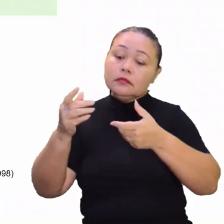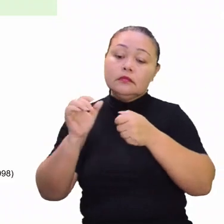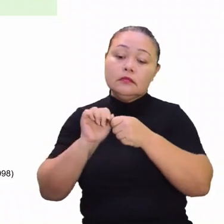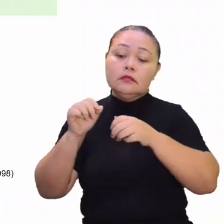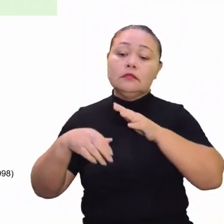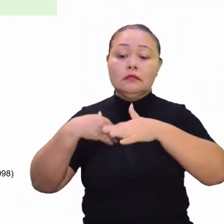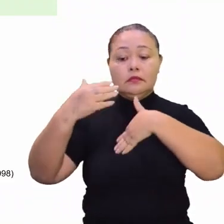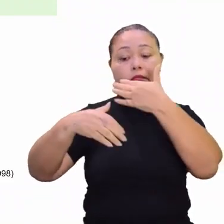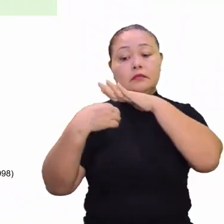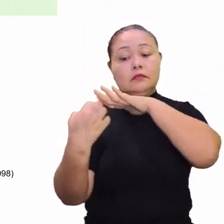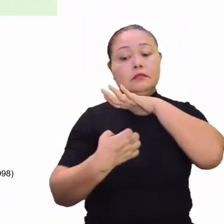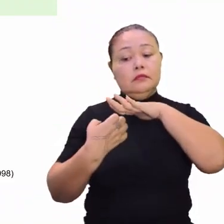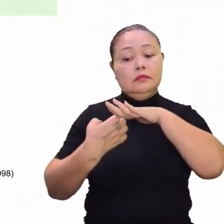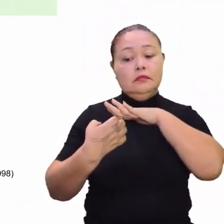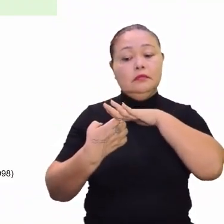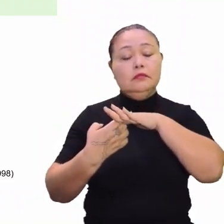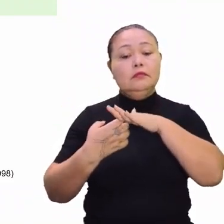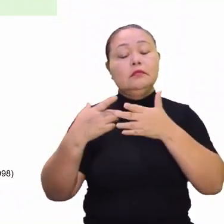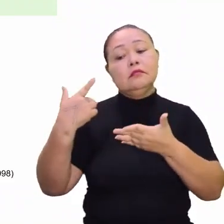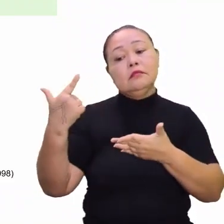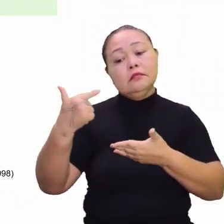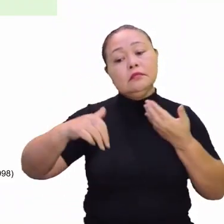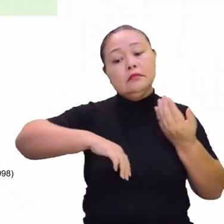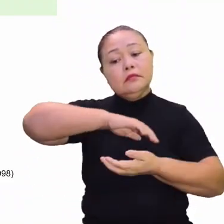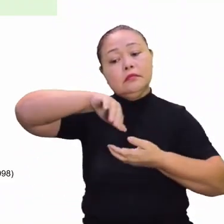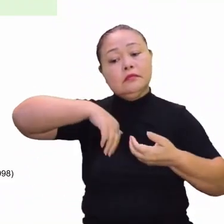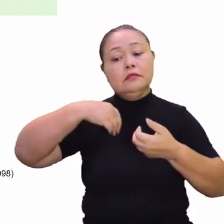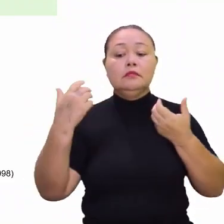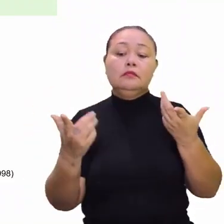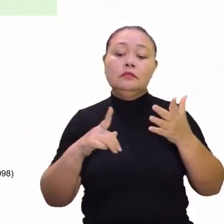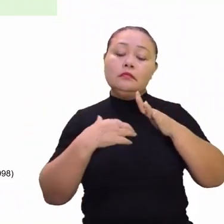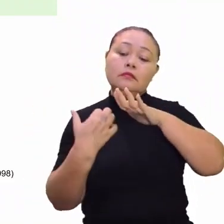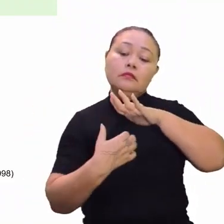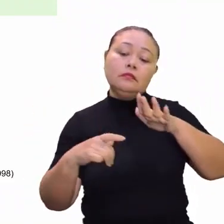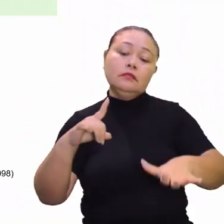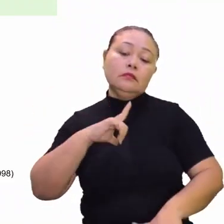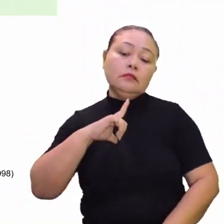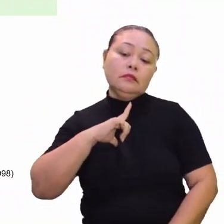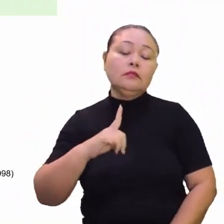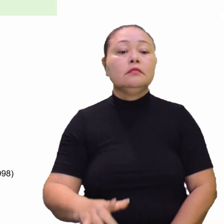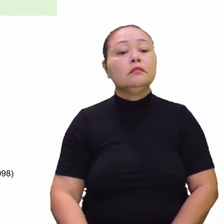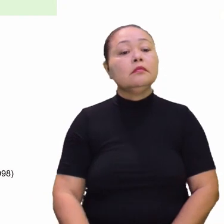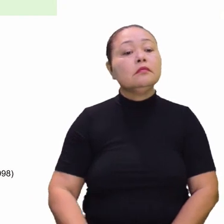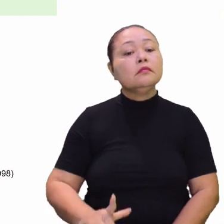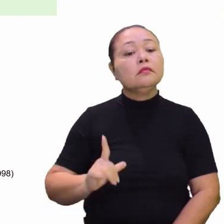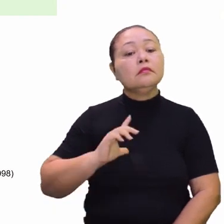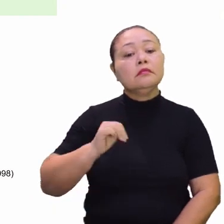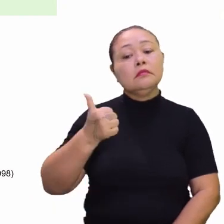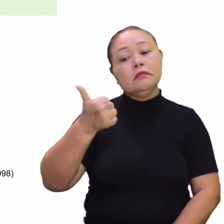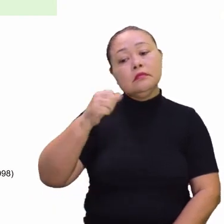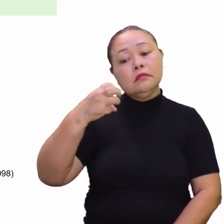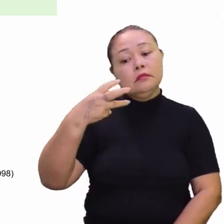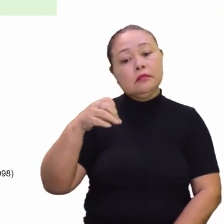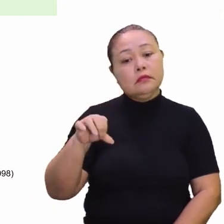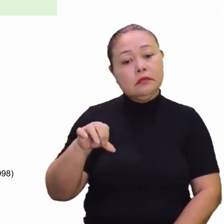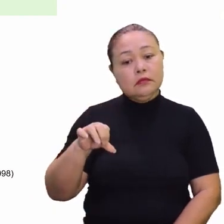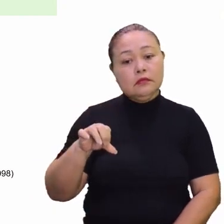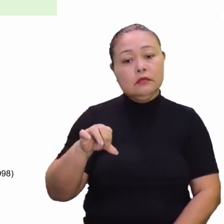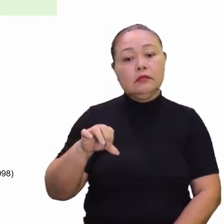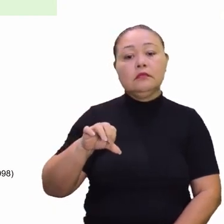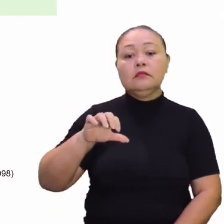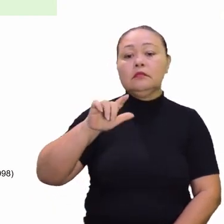da indústria, segunda Revolução Industrial. Então, nós temos aí, ó, em 1839,